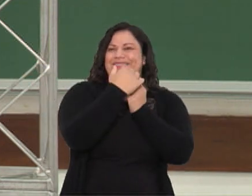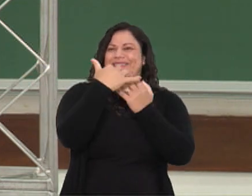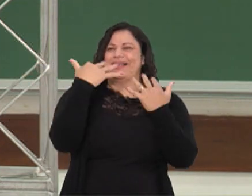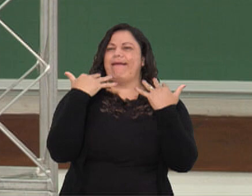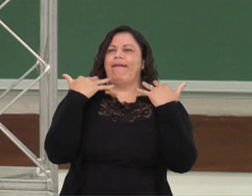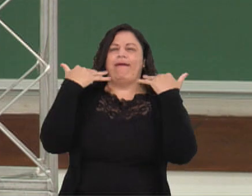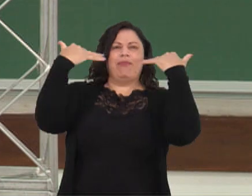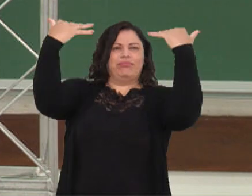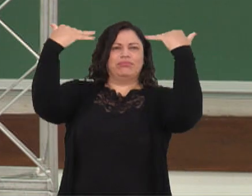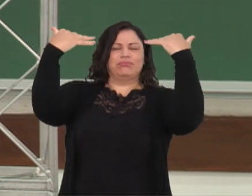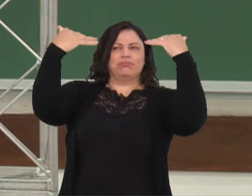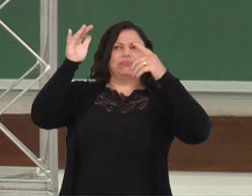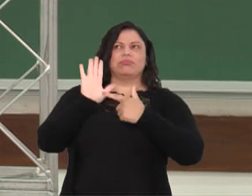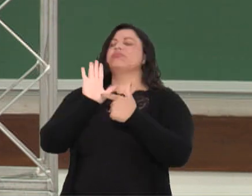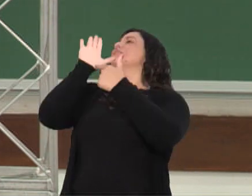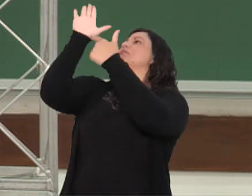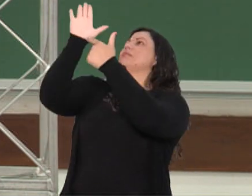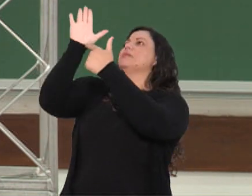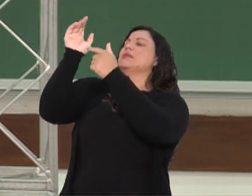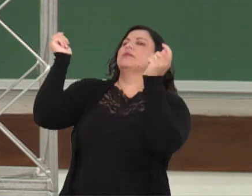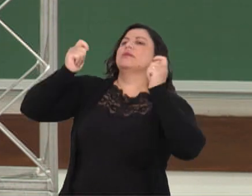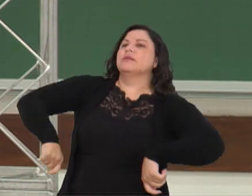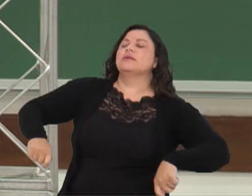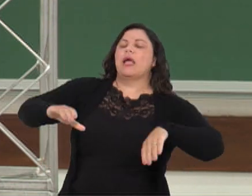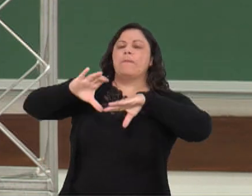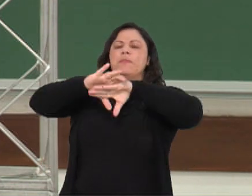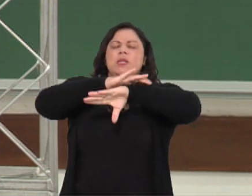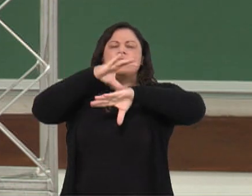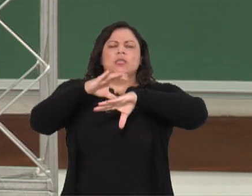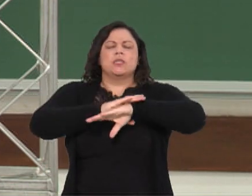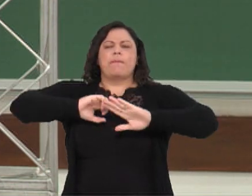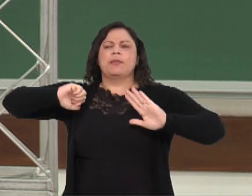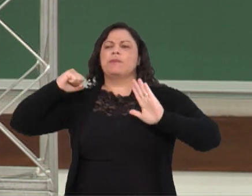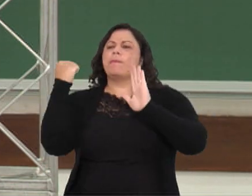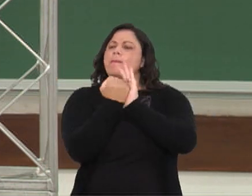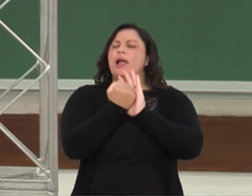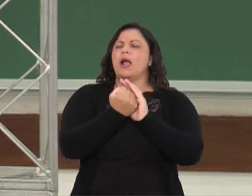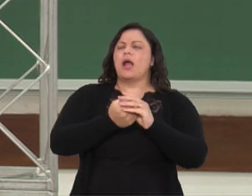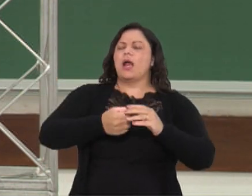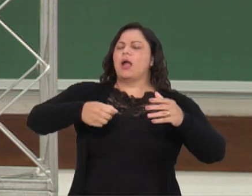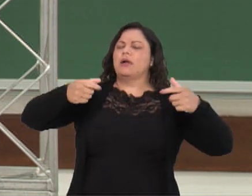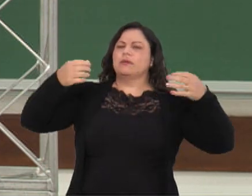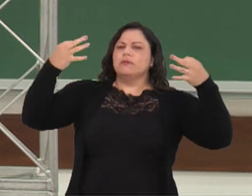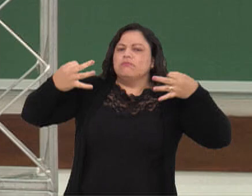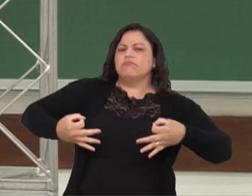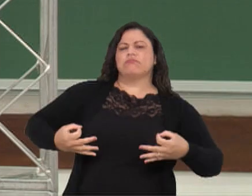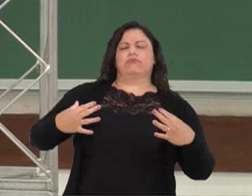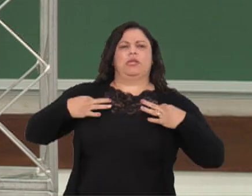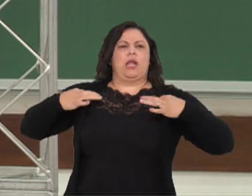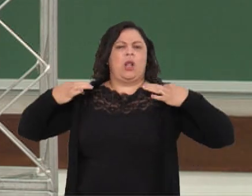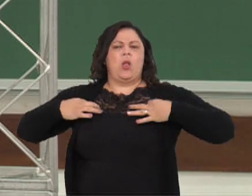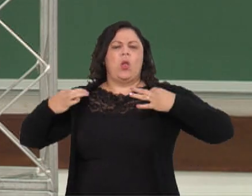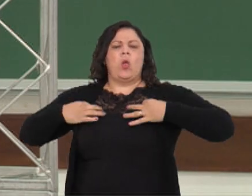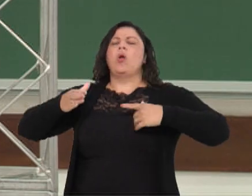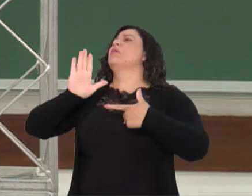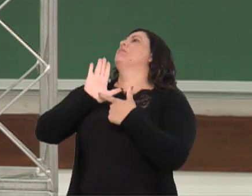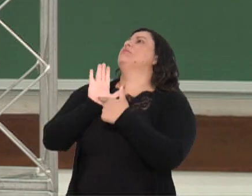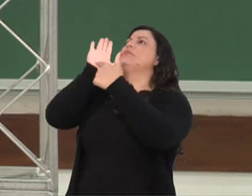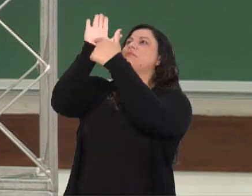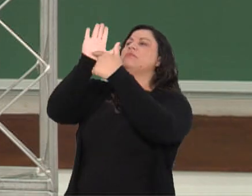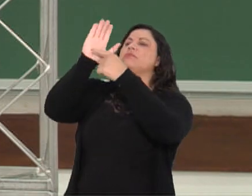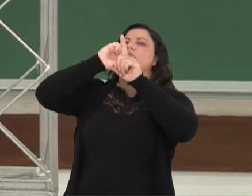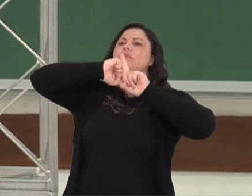está calçando determinada marca ou vestindo determinadas roupas, ele vai parecer uma pessoa